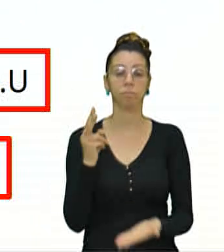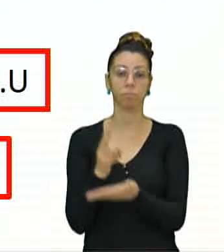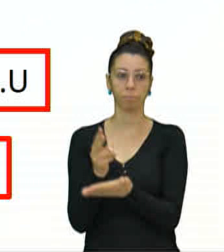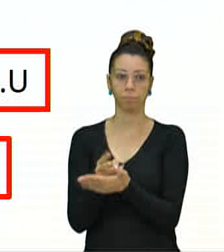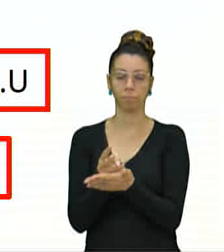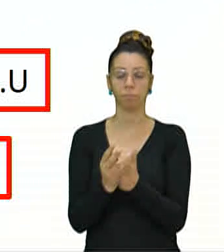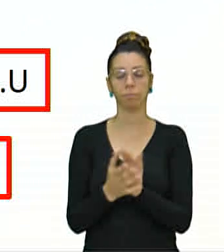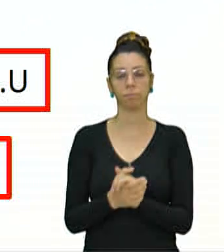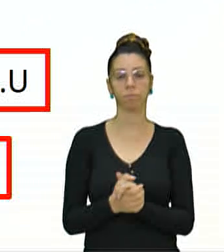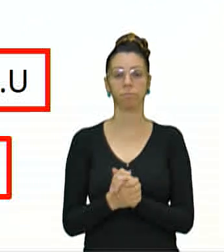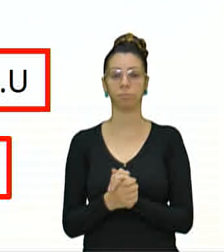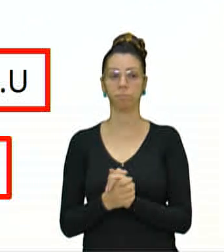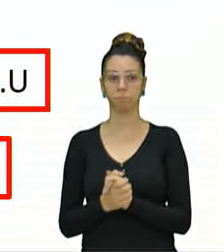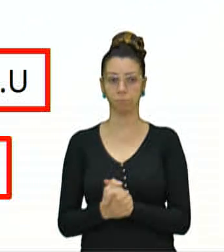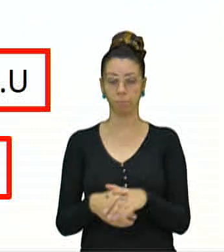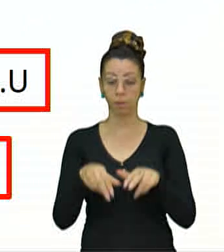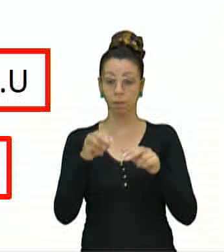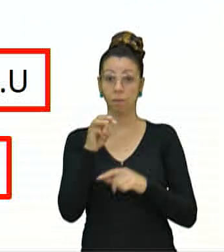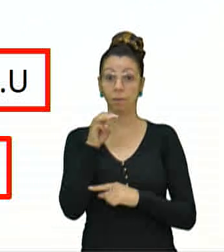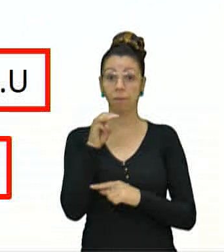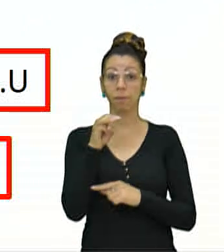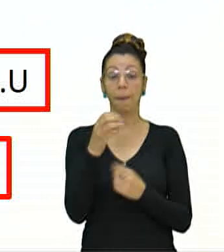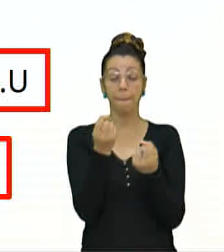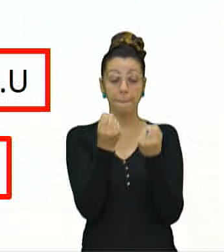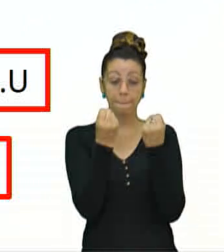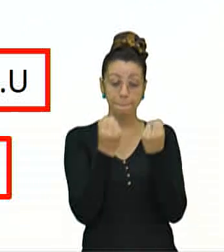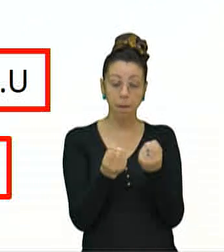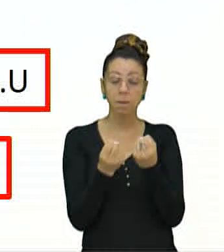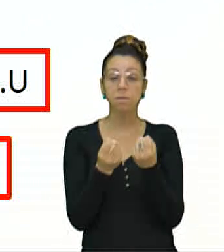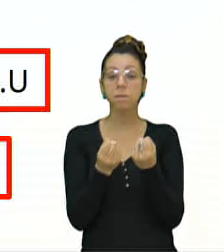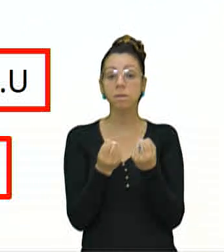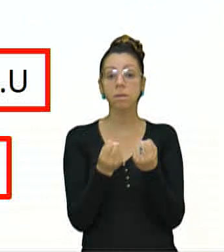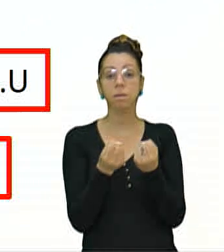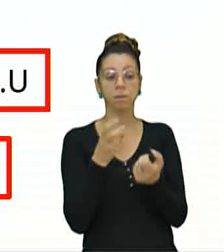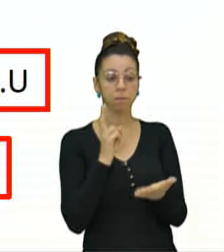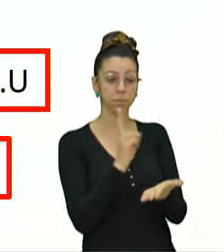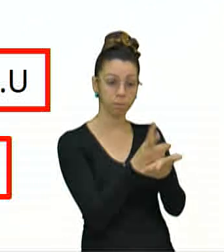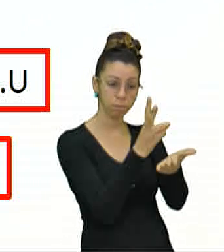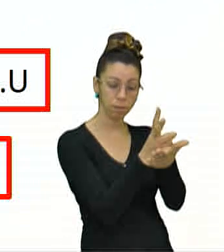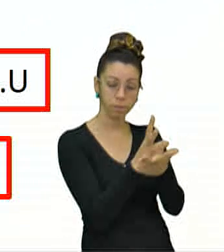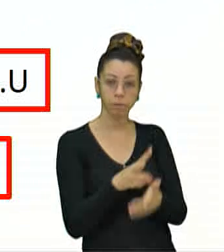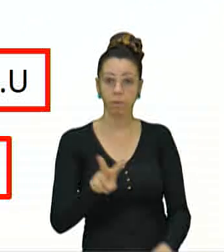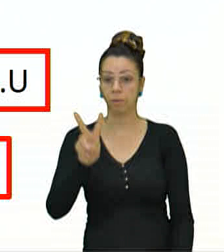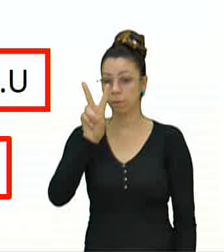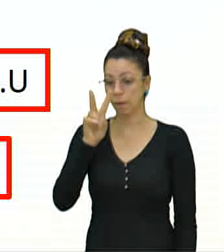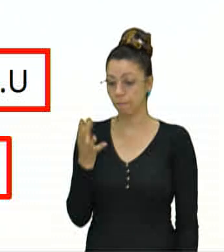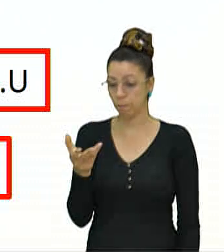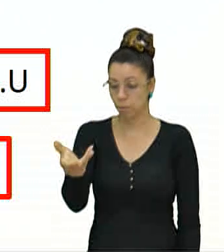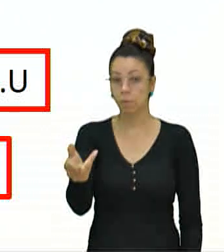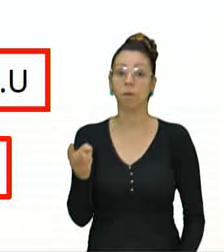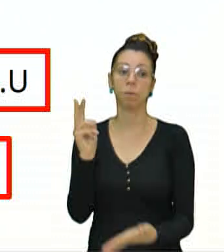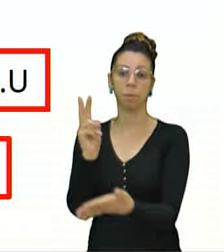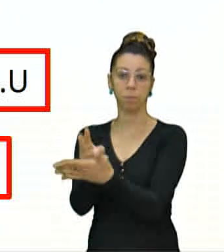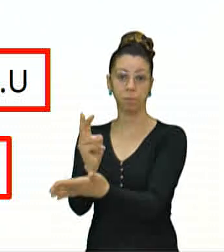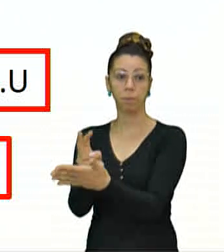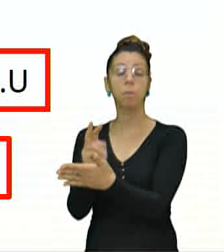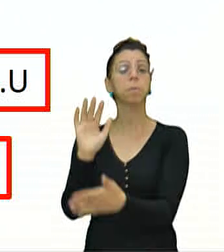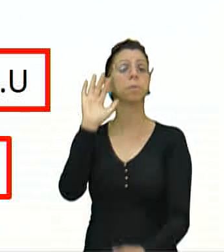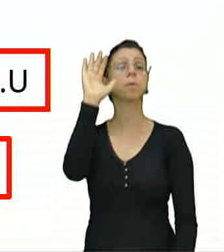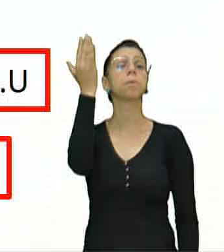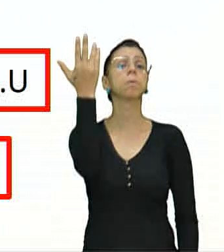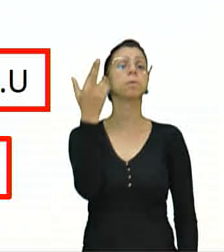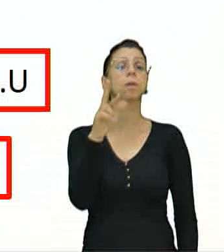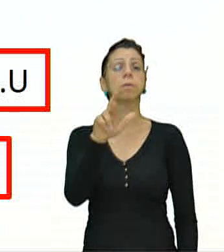Então, se a massa é constante e a velocidade é constante, certo? O que está acontecendo com o